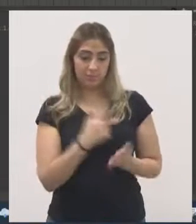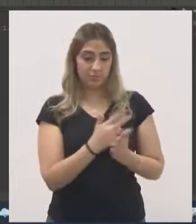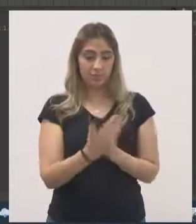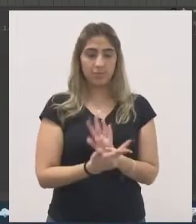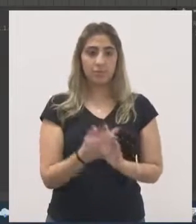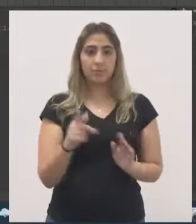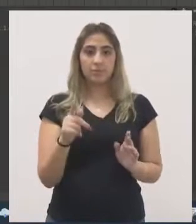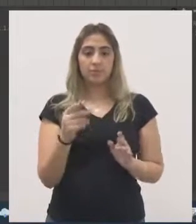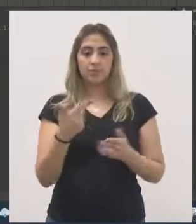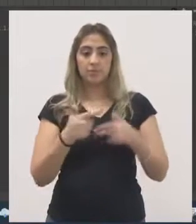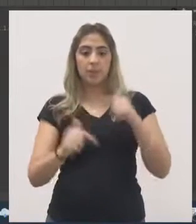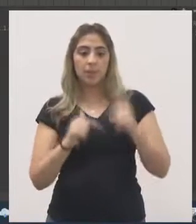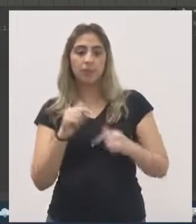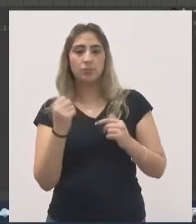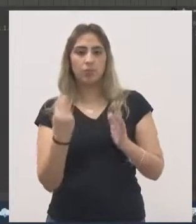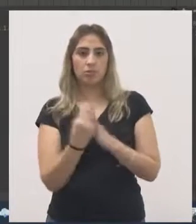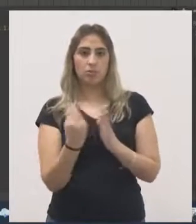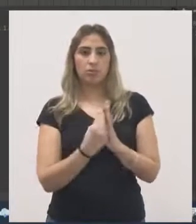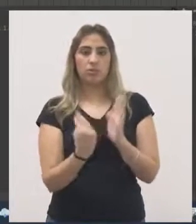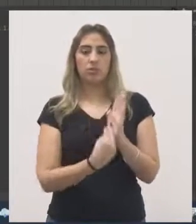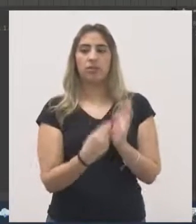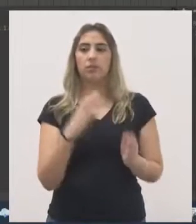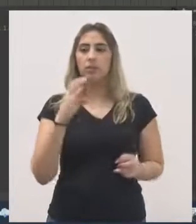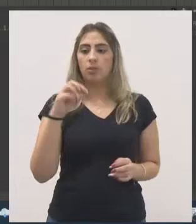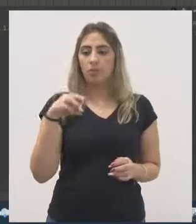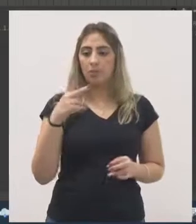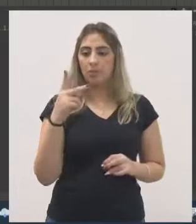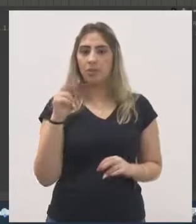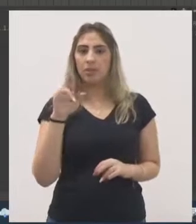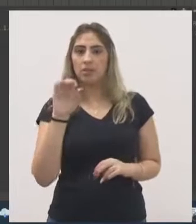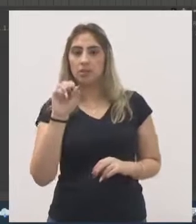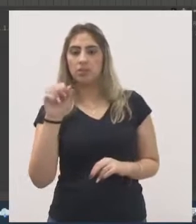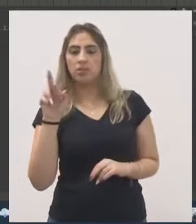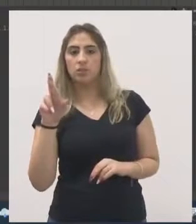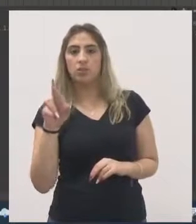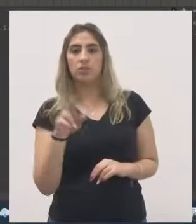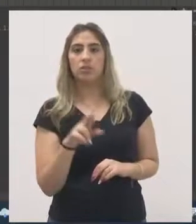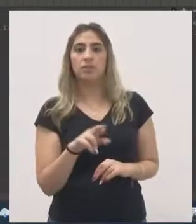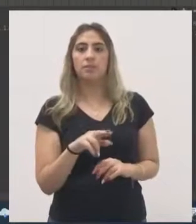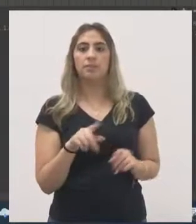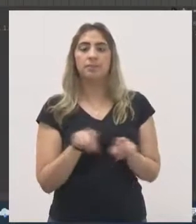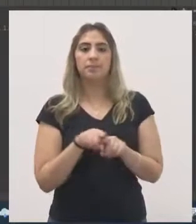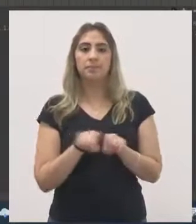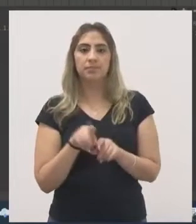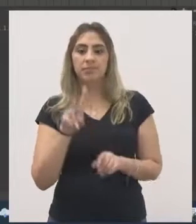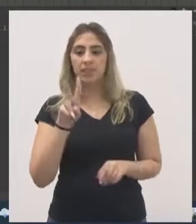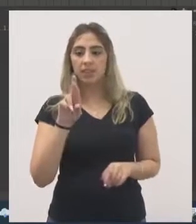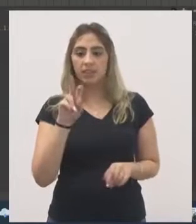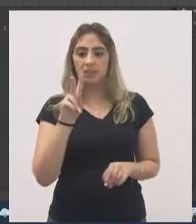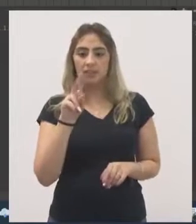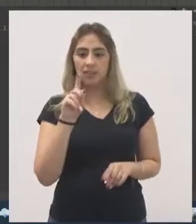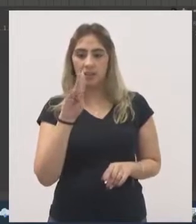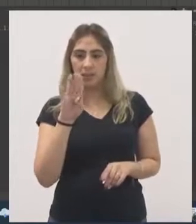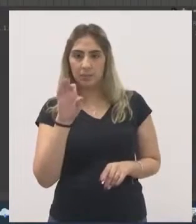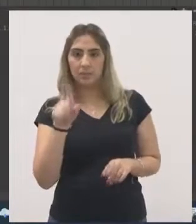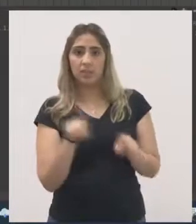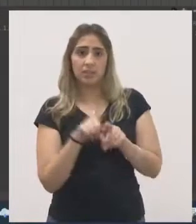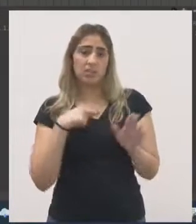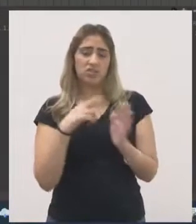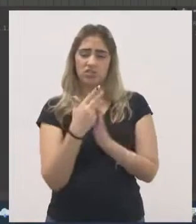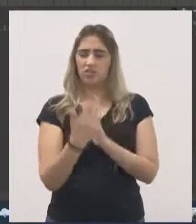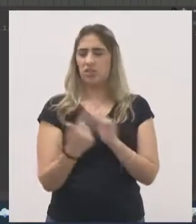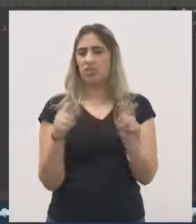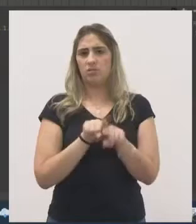vocês podem aplicar. Tem compressor, tem reverb, tem diversos